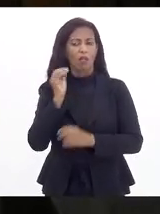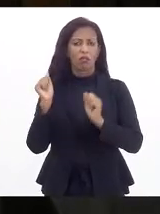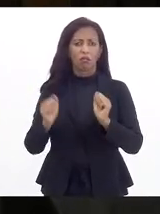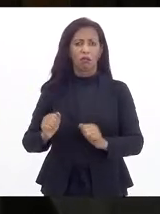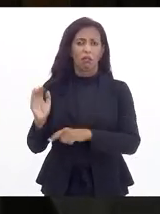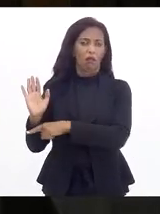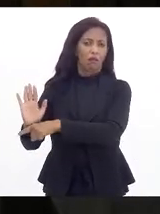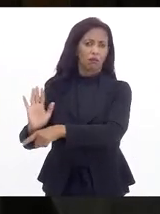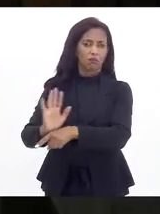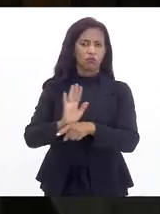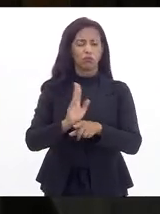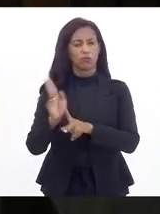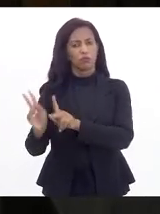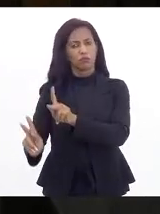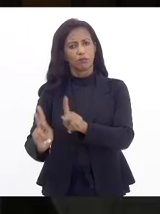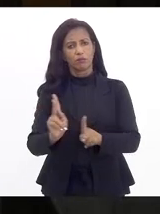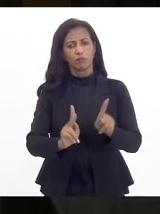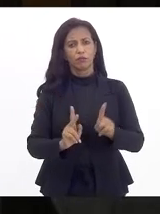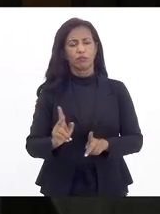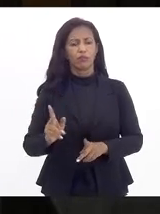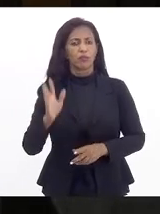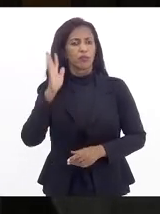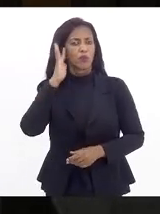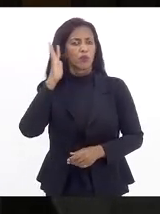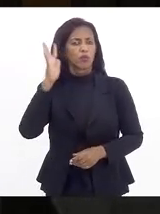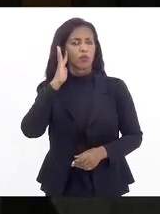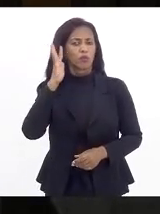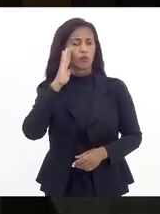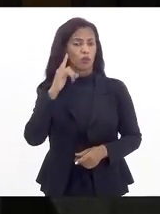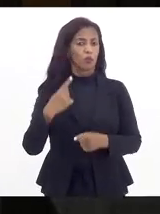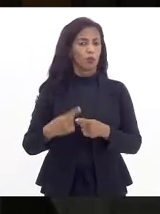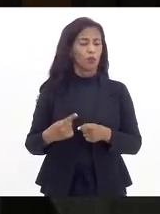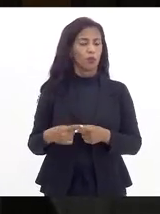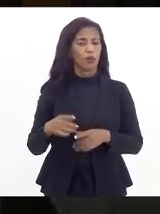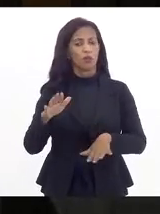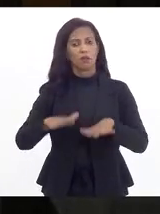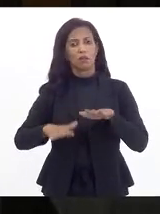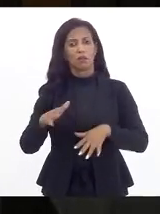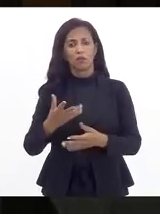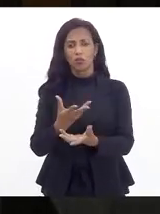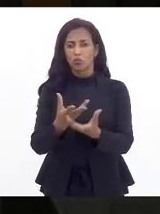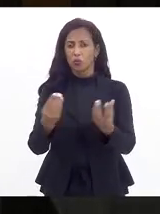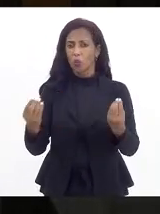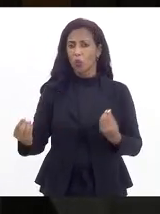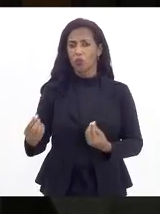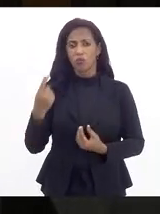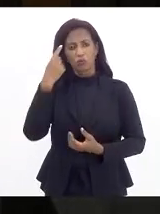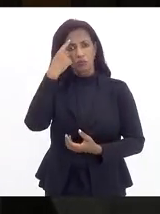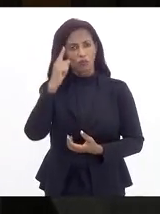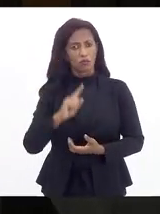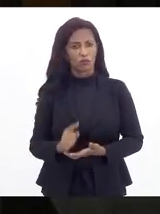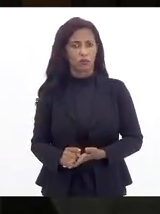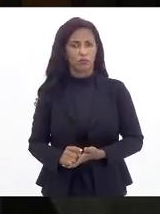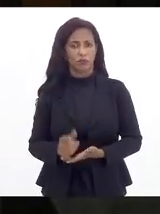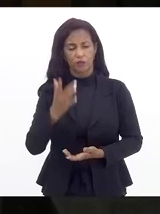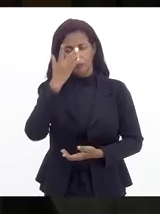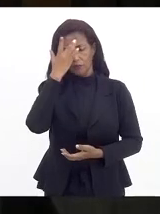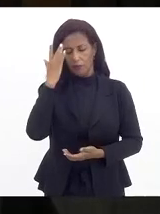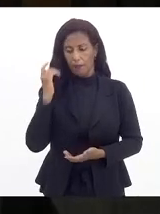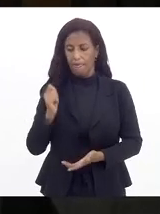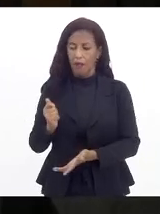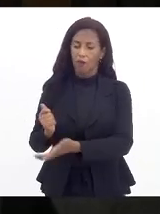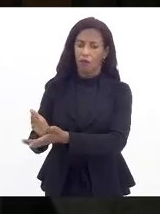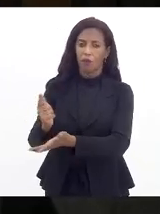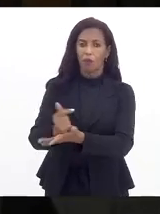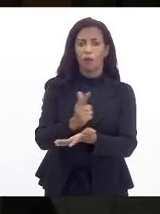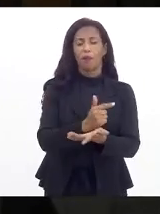população na realização de um sonho. Pois, talvez muitos não saibam, as pessoas, quando vão comprar